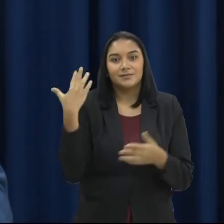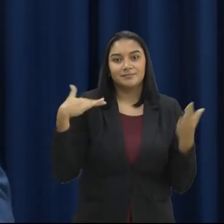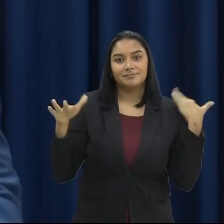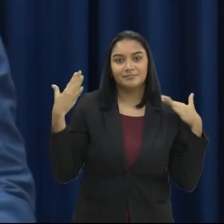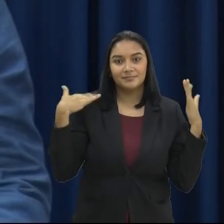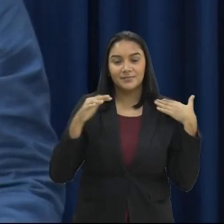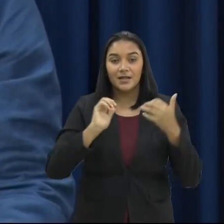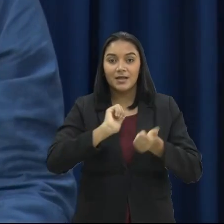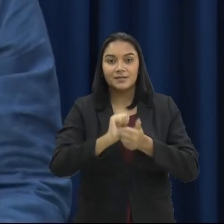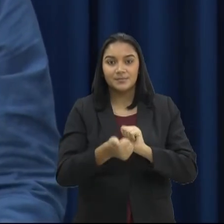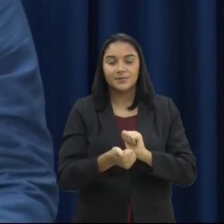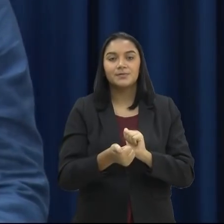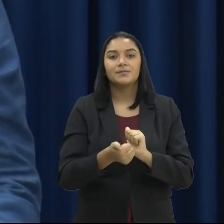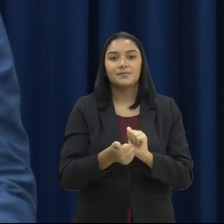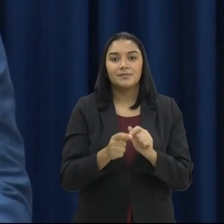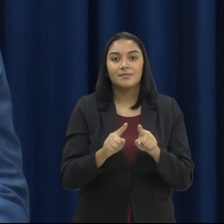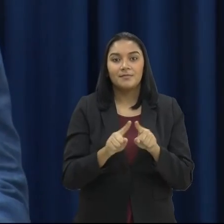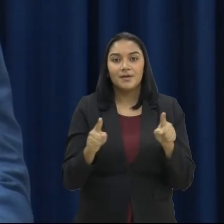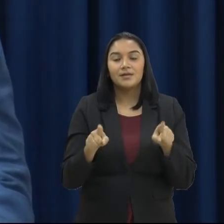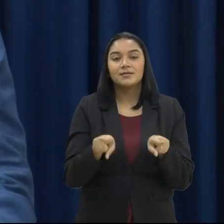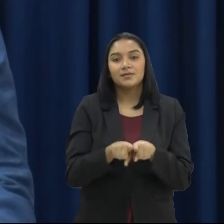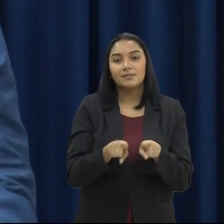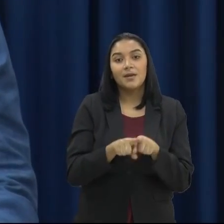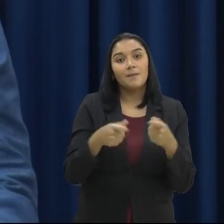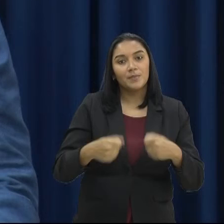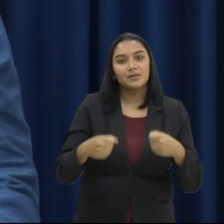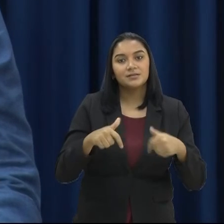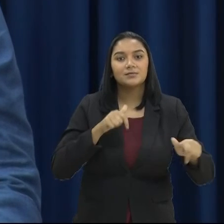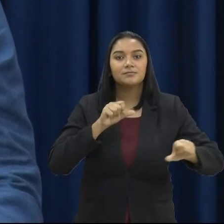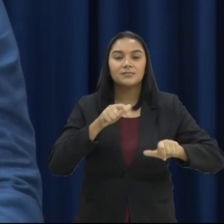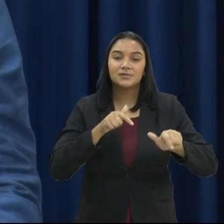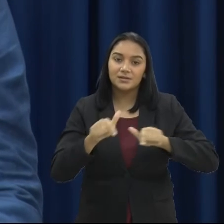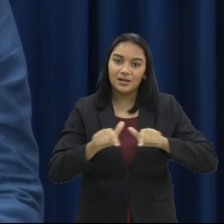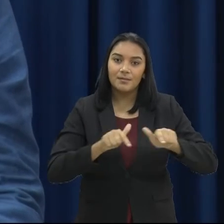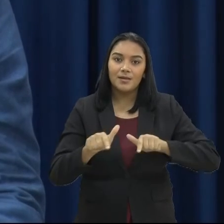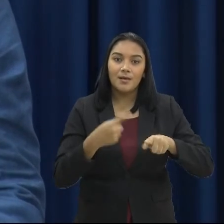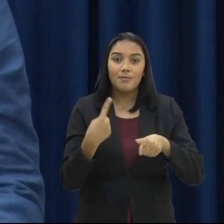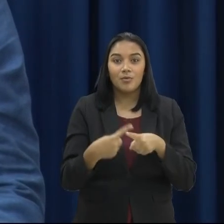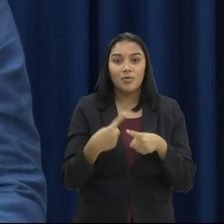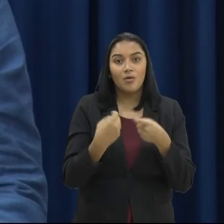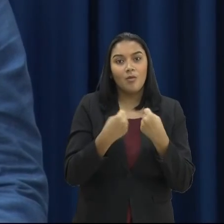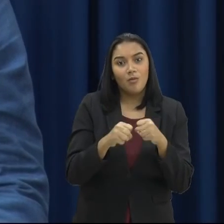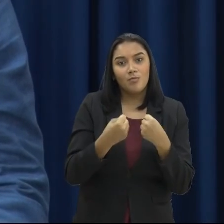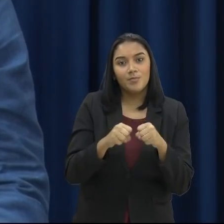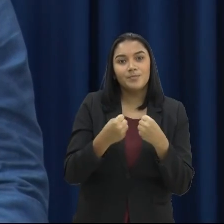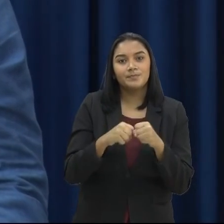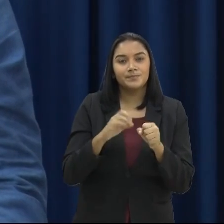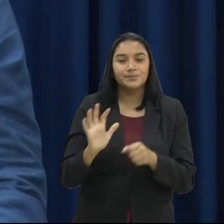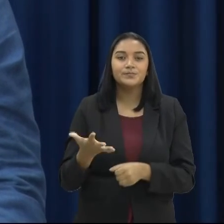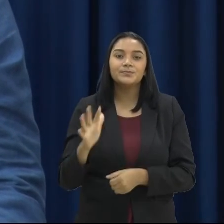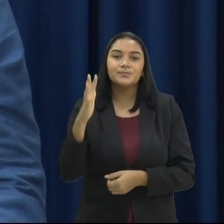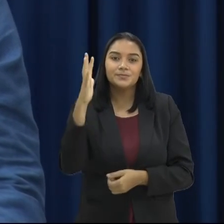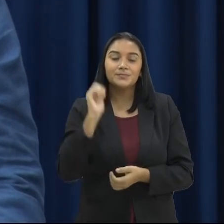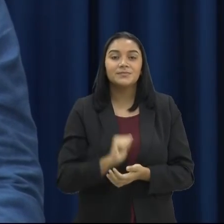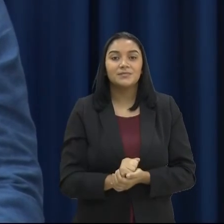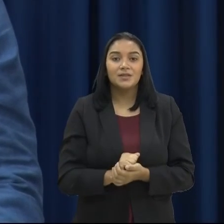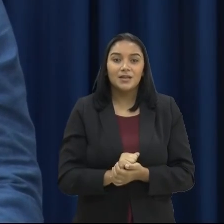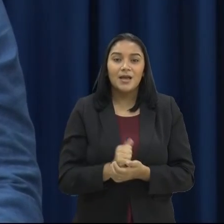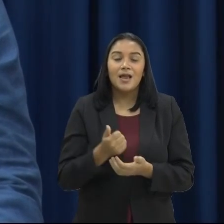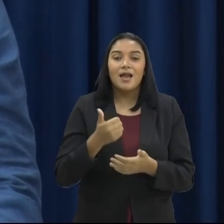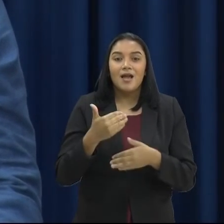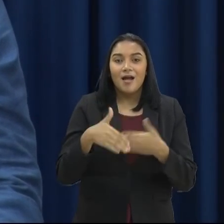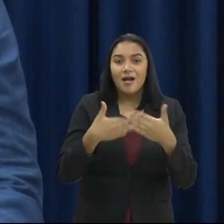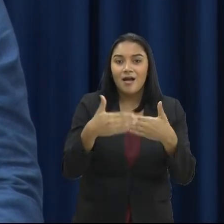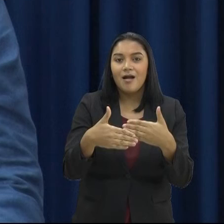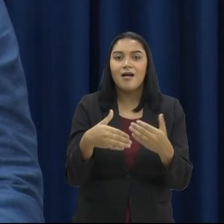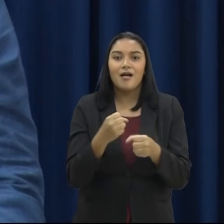bom esporte, mas tem muita gente que depende disso para trabalhar, porque o ônibus ficou muito caro e a cada ano vai ficar pior